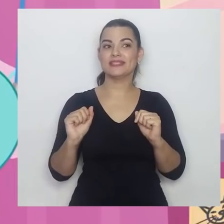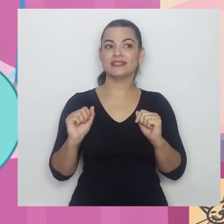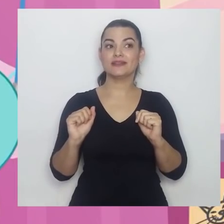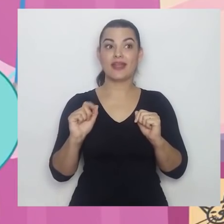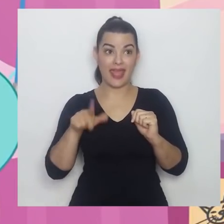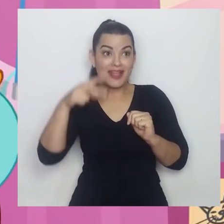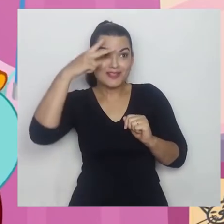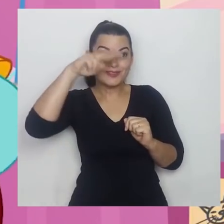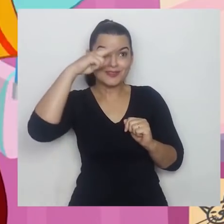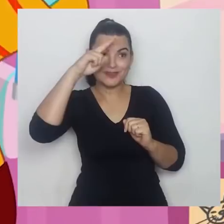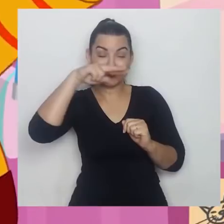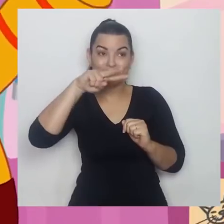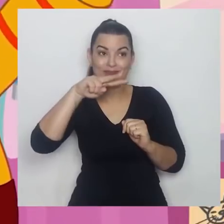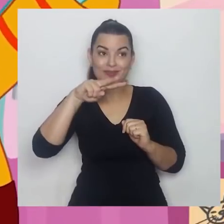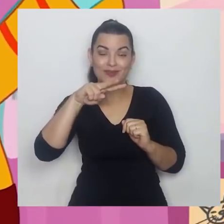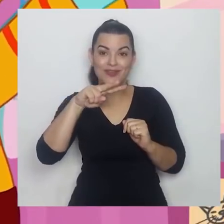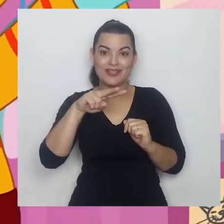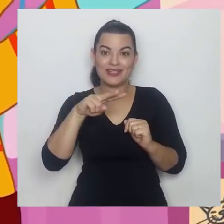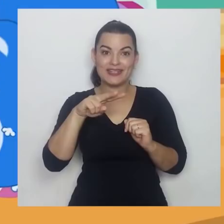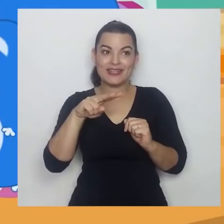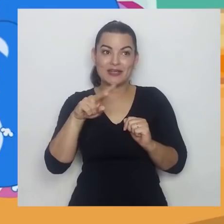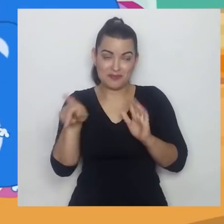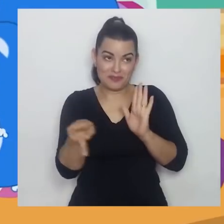É de historinhas para dormir?